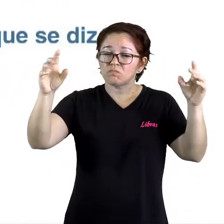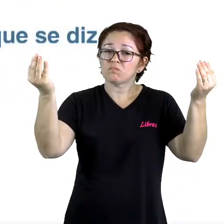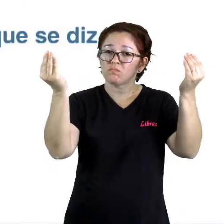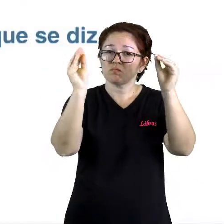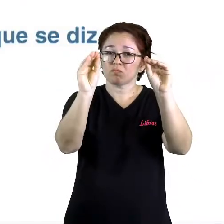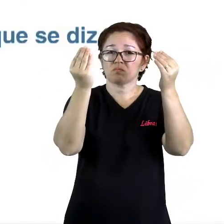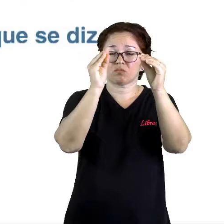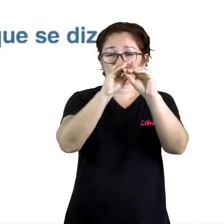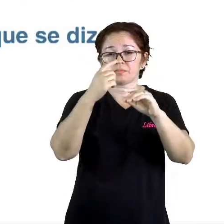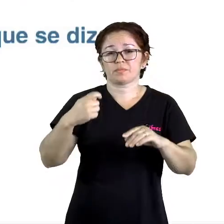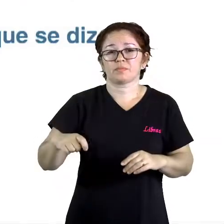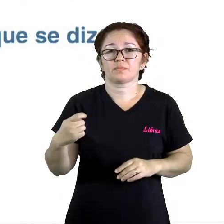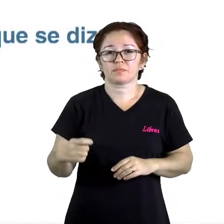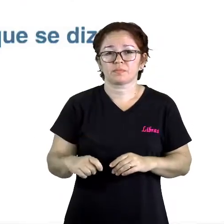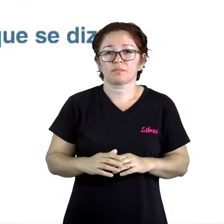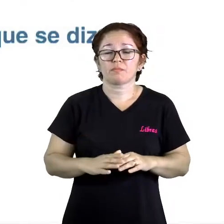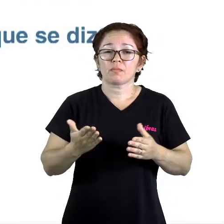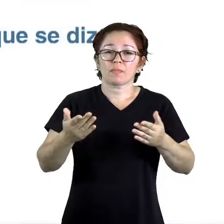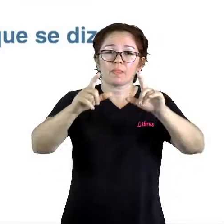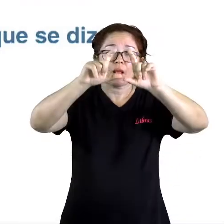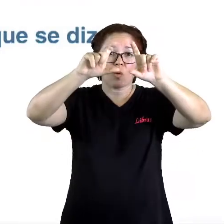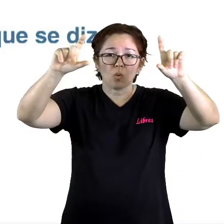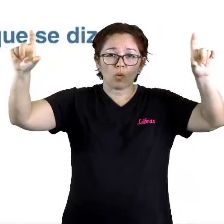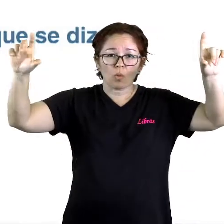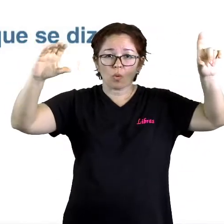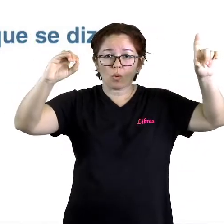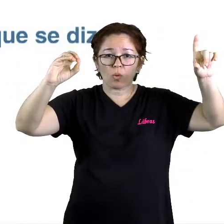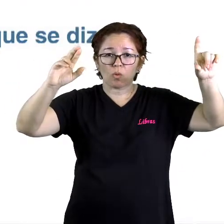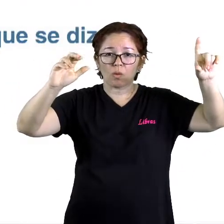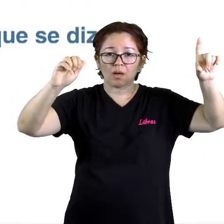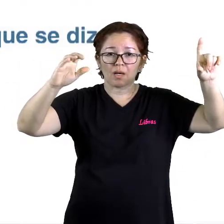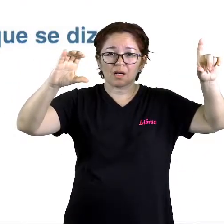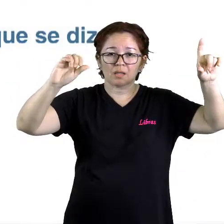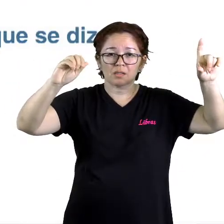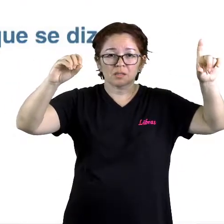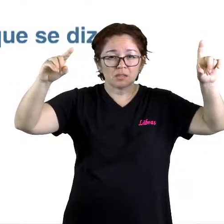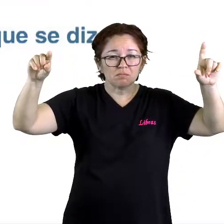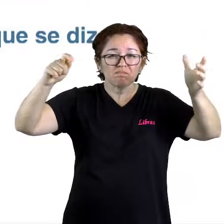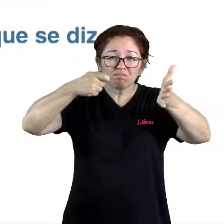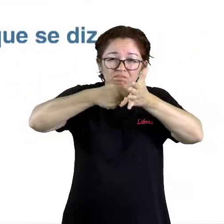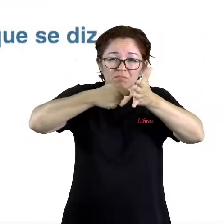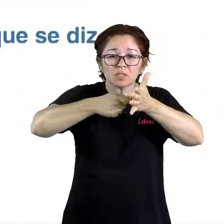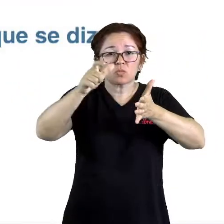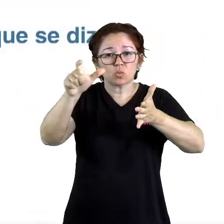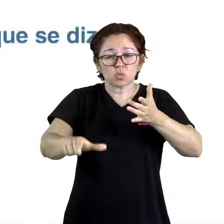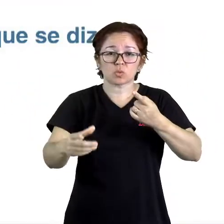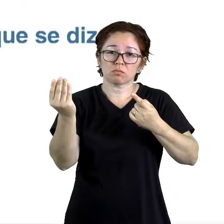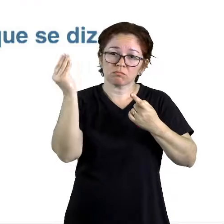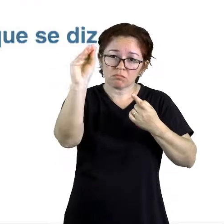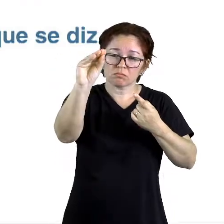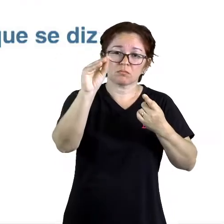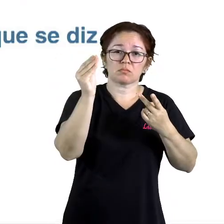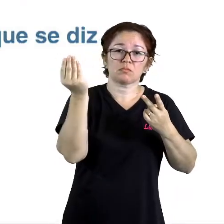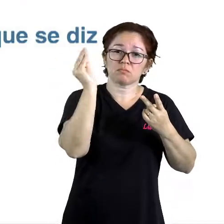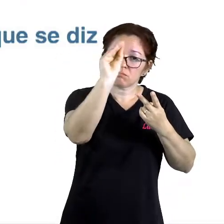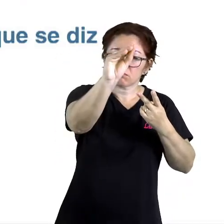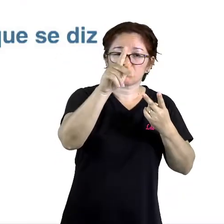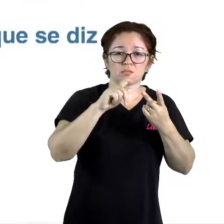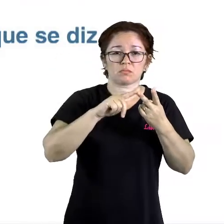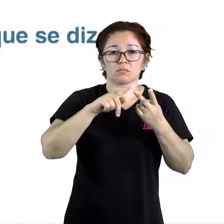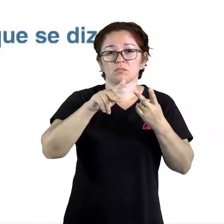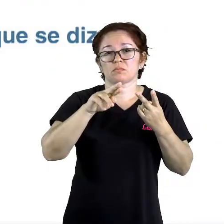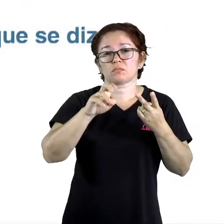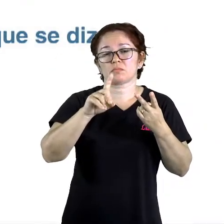termos essenciais da oração são sujeito e predicado. É em torno desses dois elementos que as orações são estruturadas.